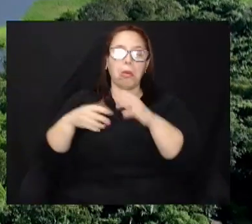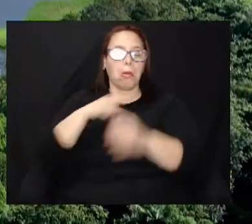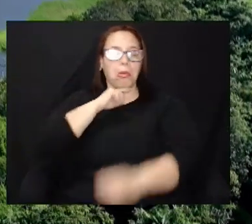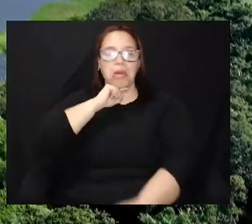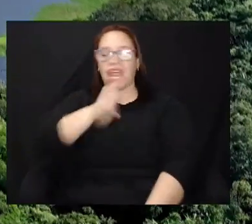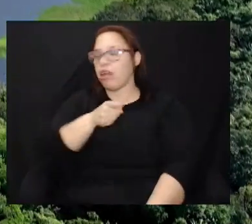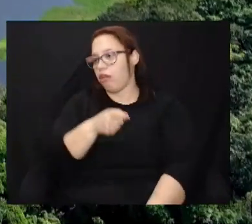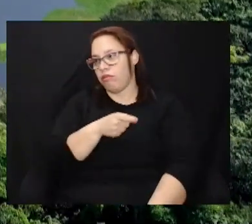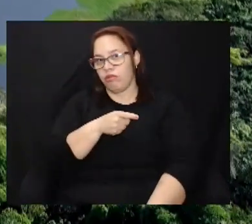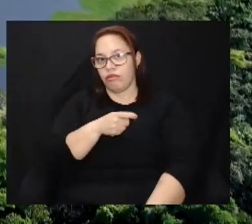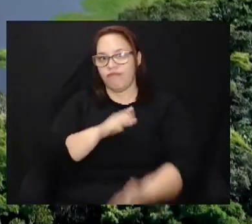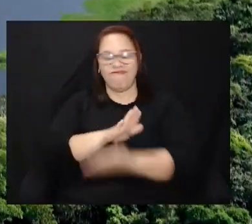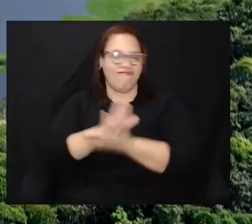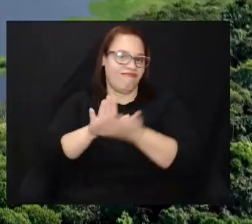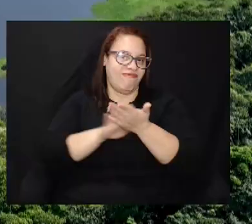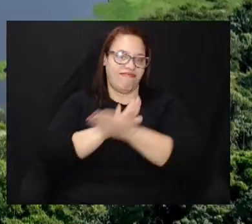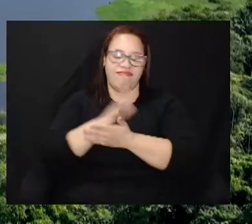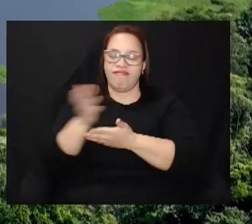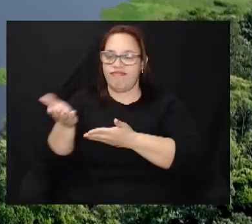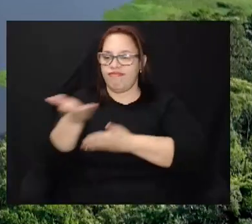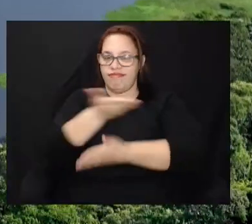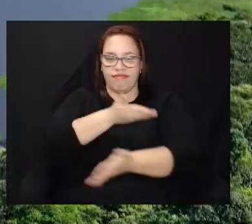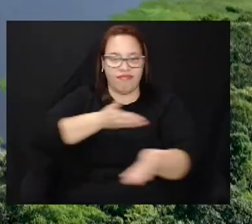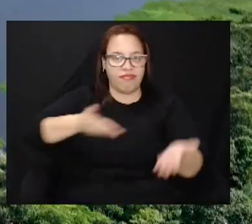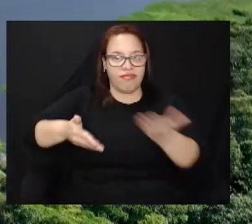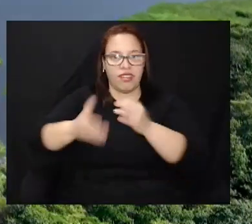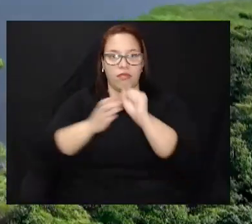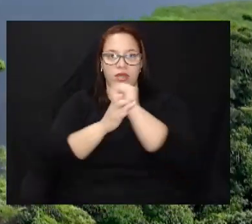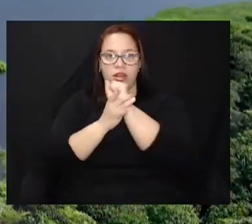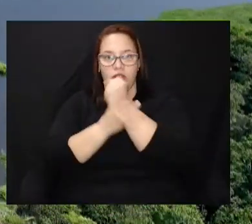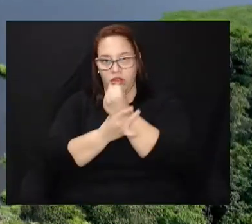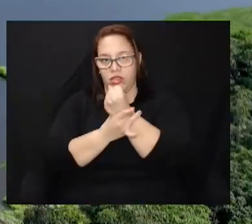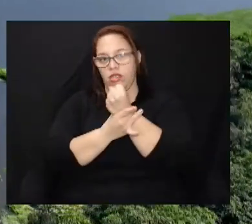nada contribui para a preservação. Então,